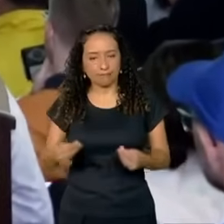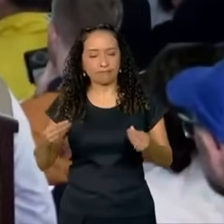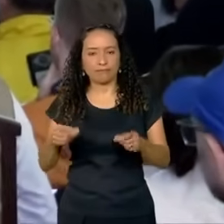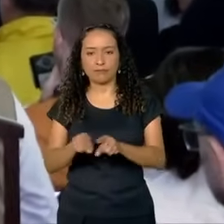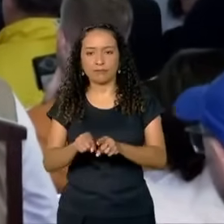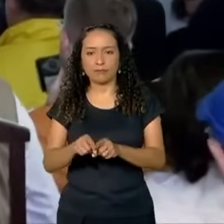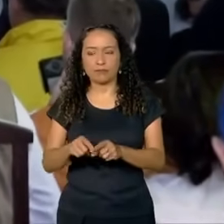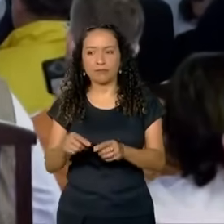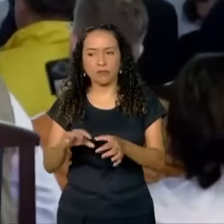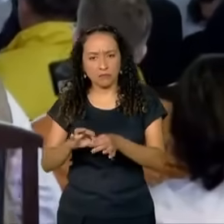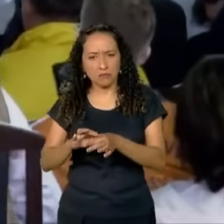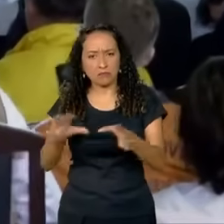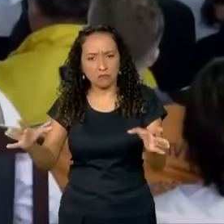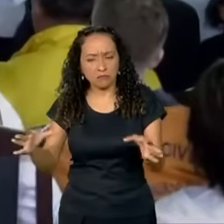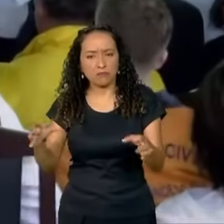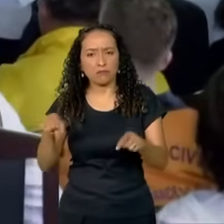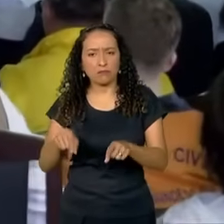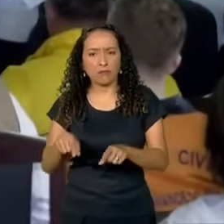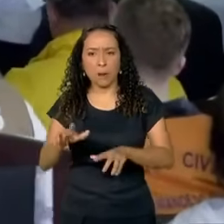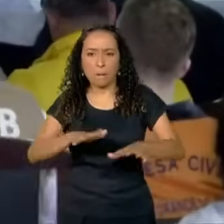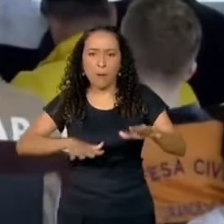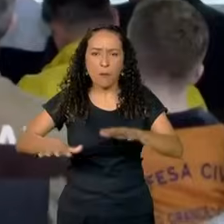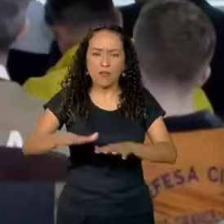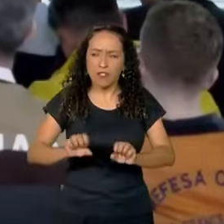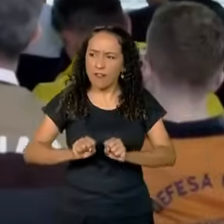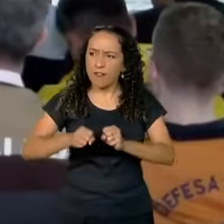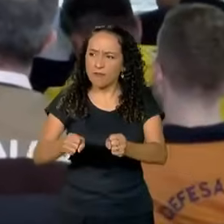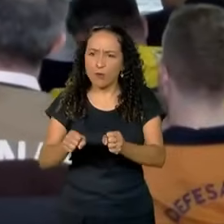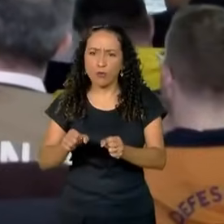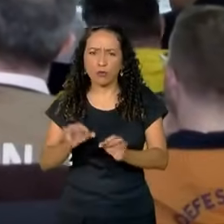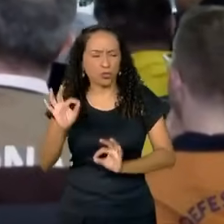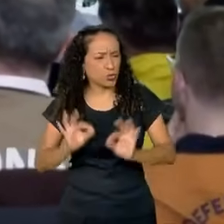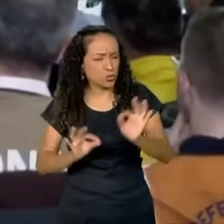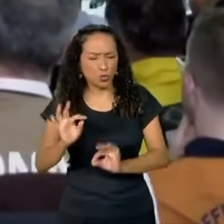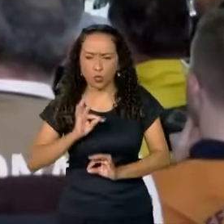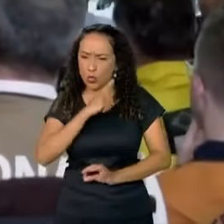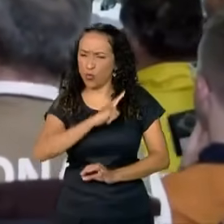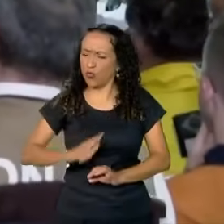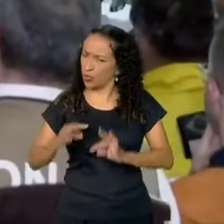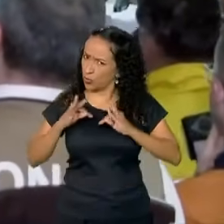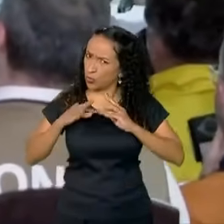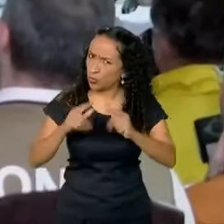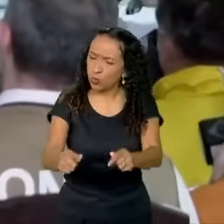também a sua disposição de mobilizar forças, o governo inteiro, para